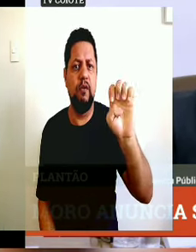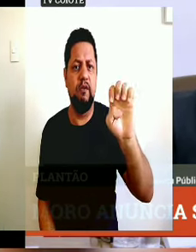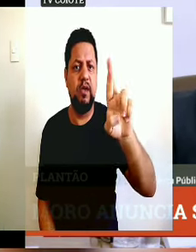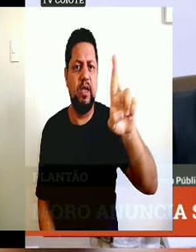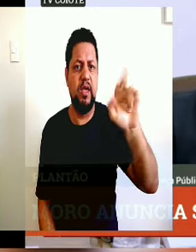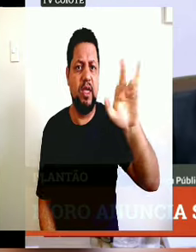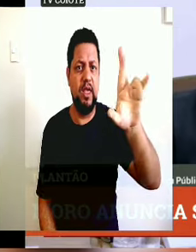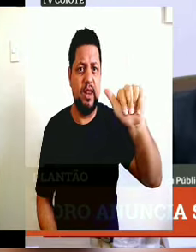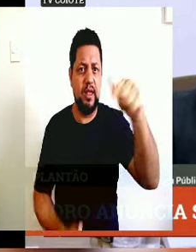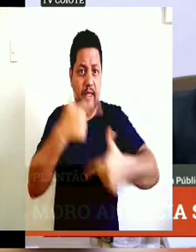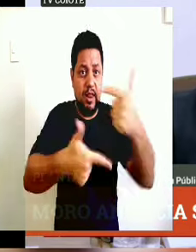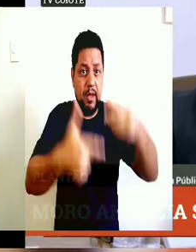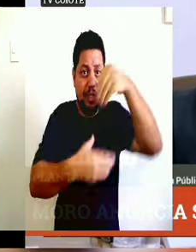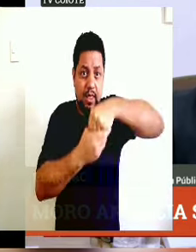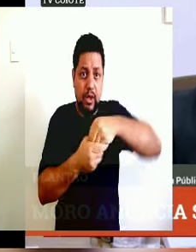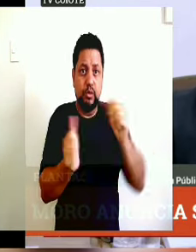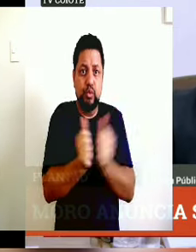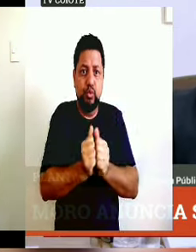trabalho.